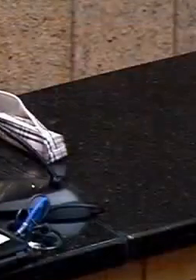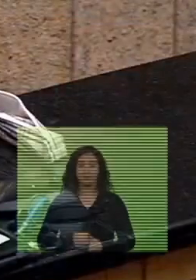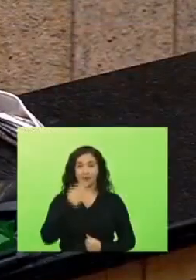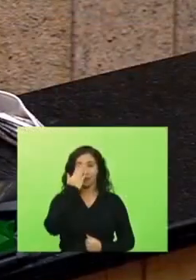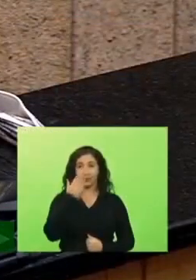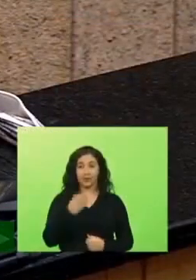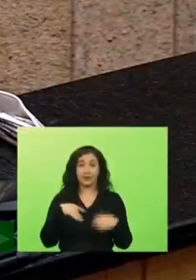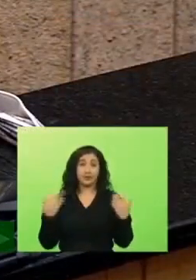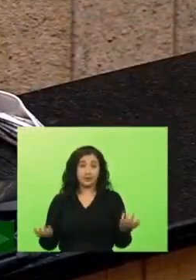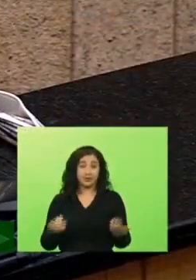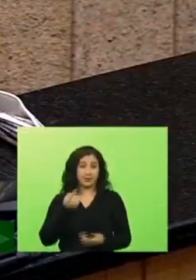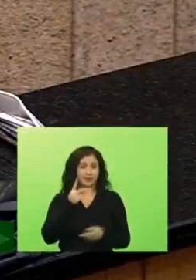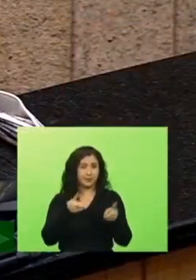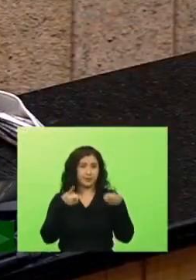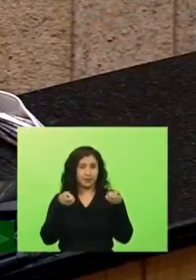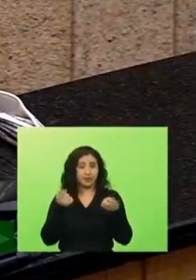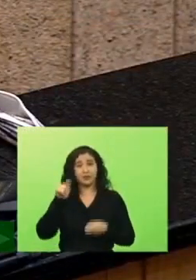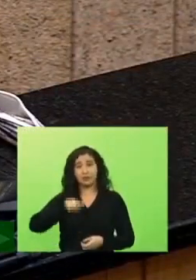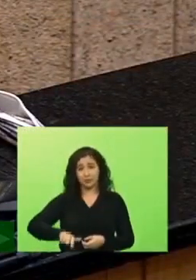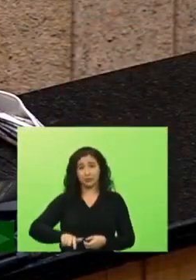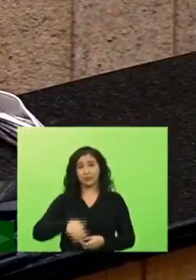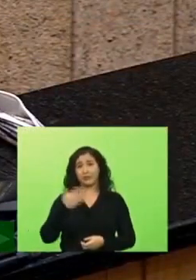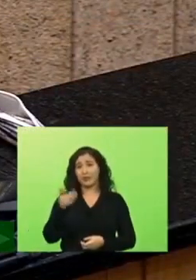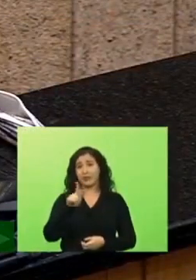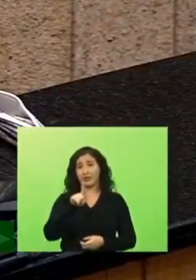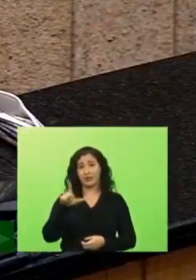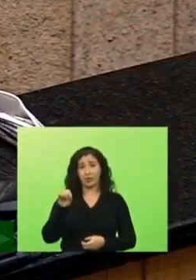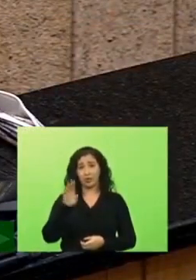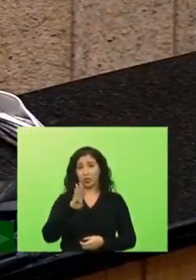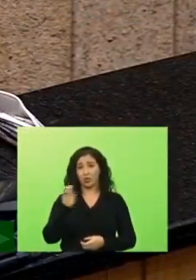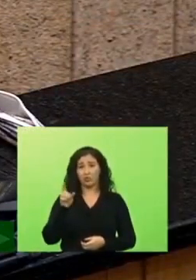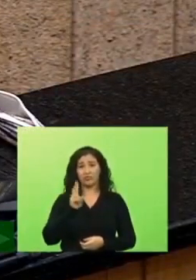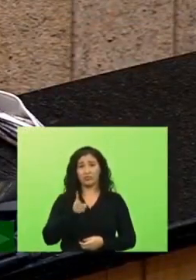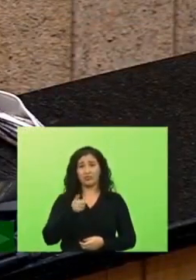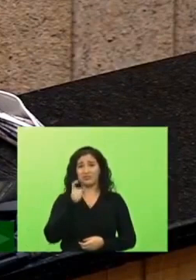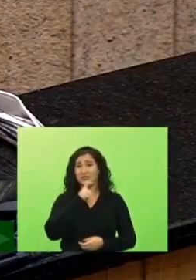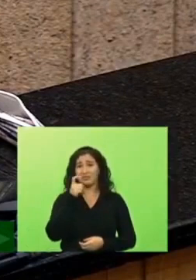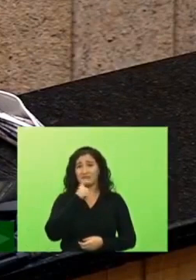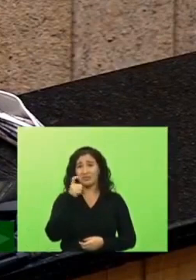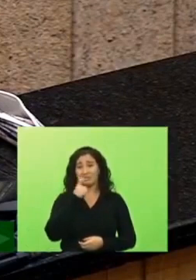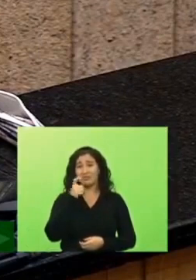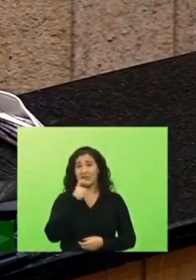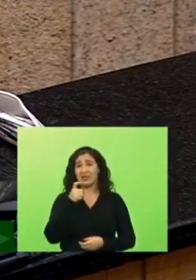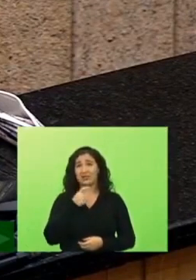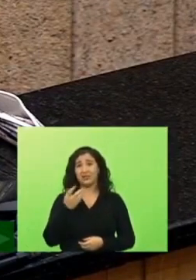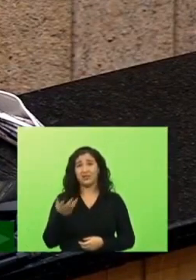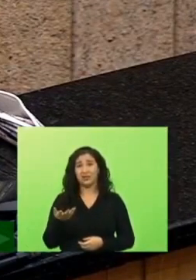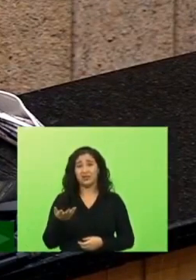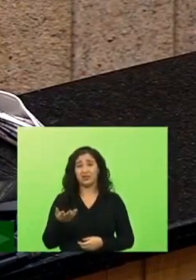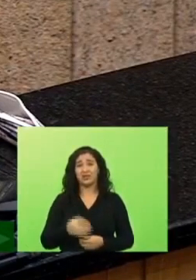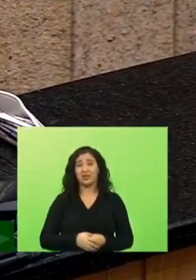Então, olha só. Mais uma vez desmentindo a Rede Globo. Se for para fazer pronunciamento aqui na tribuna, cada vez que for preciso